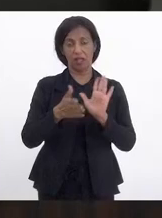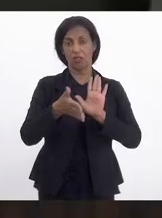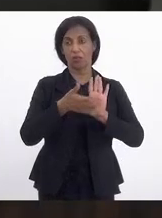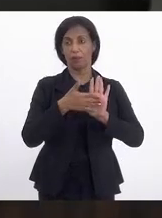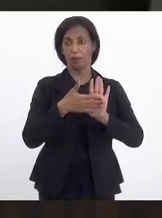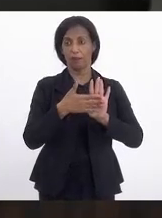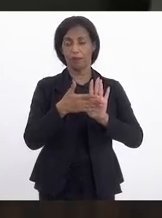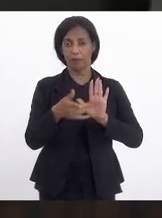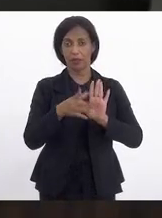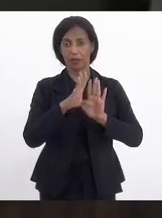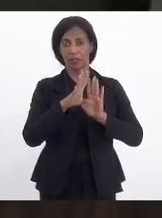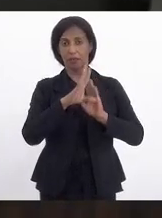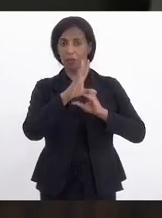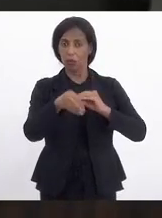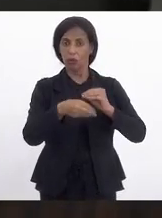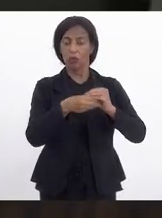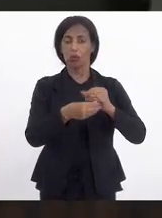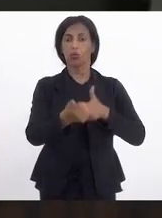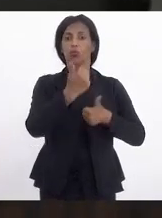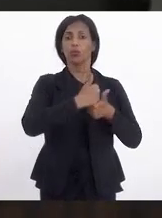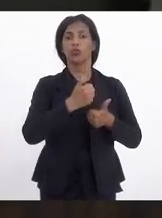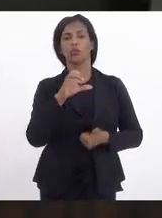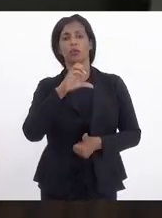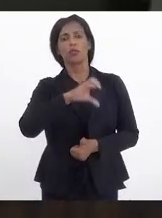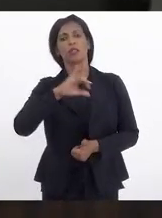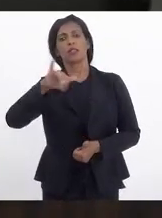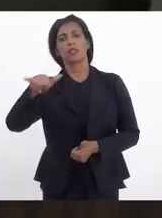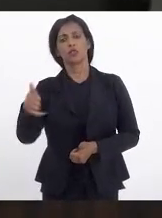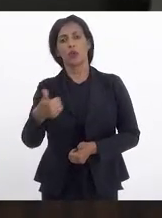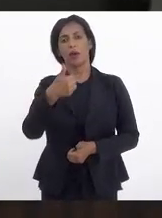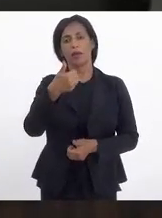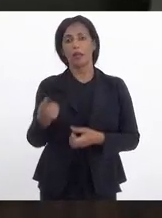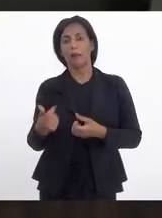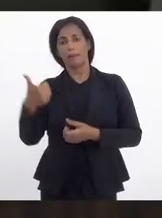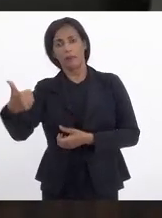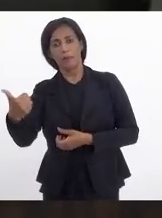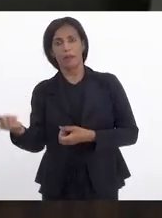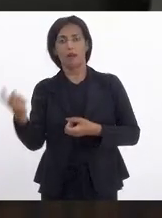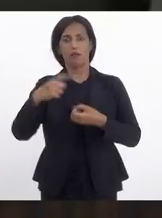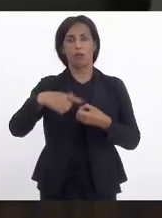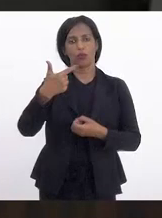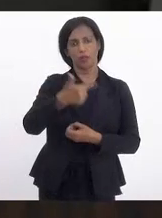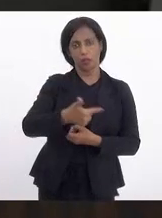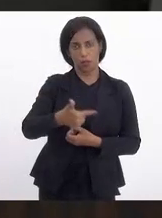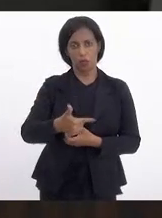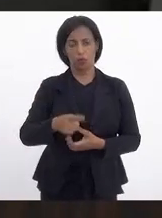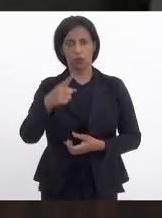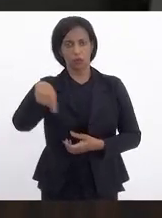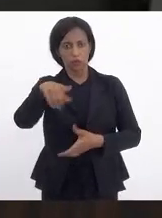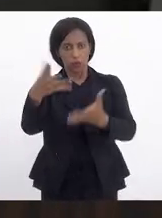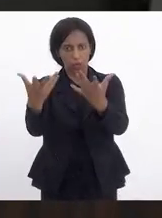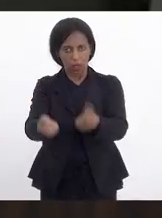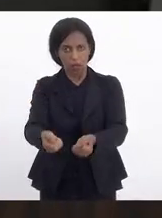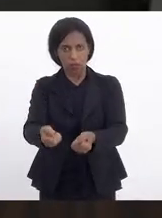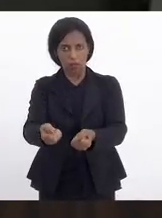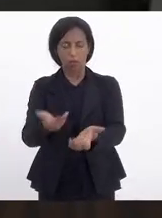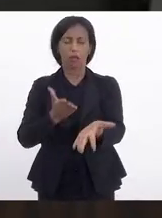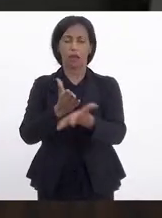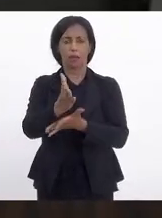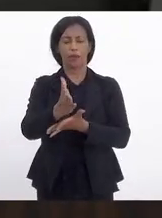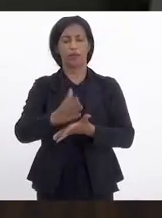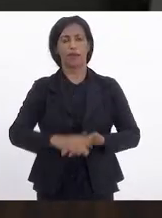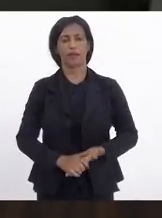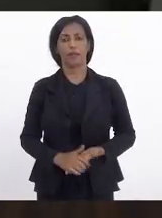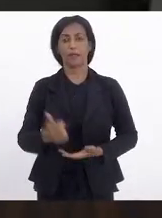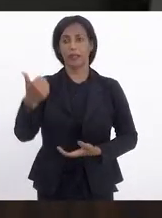parecer concluído o substantivo da ccj que é em primeira volta e segunda se onde que é a prova que aparece Cristão